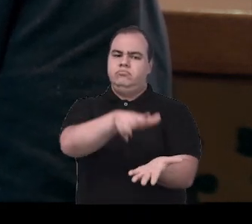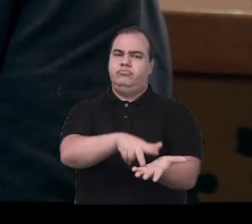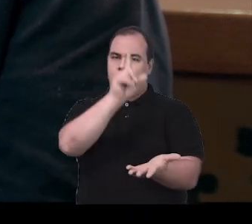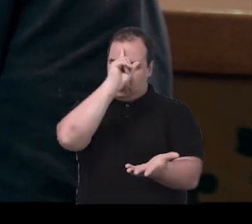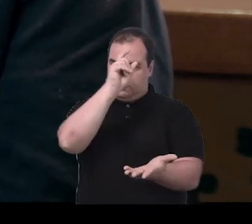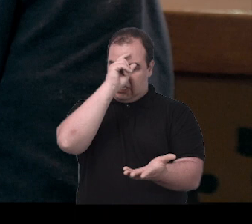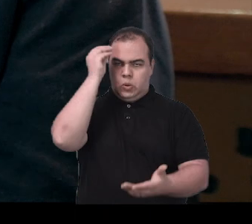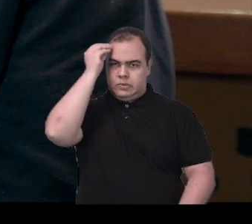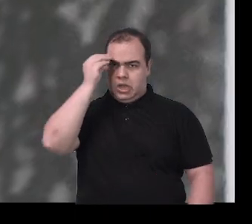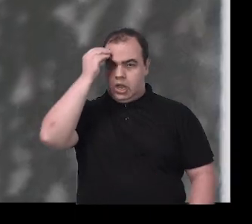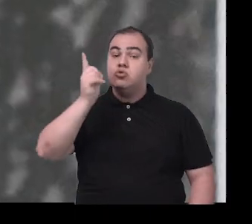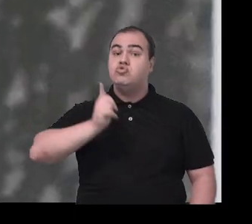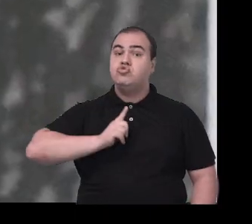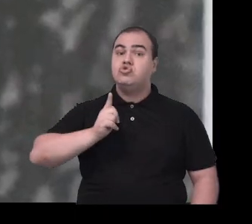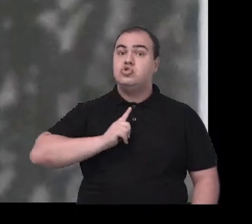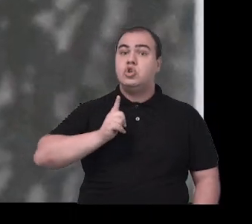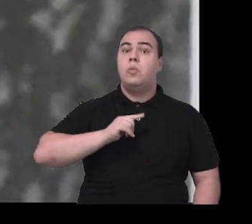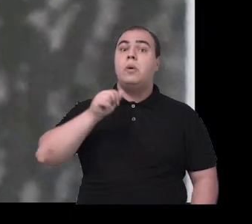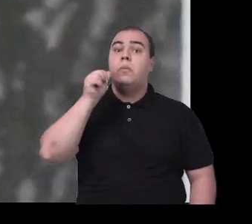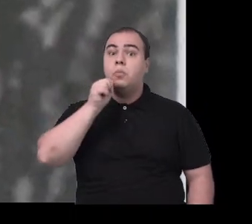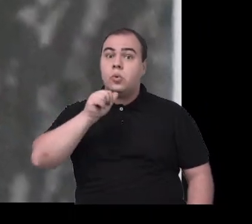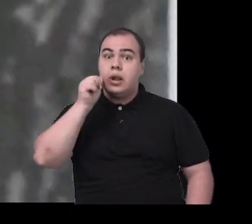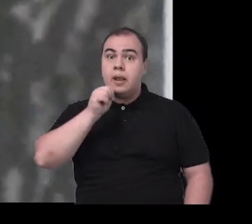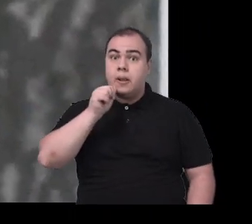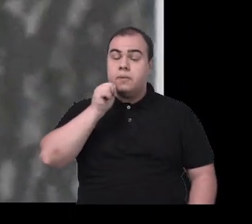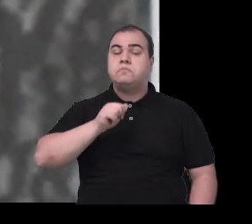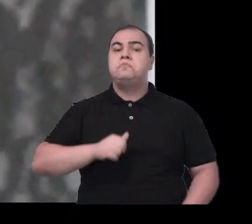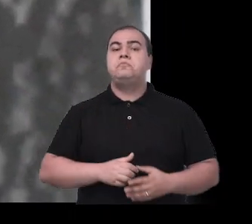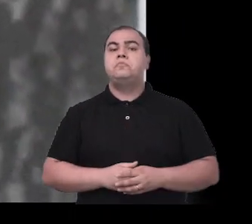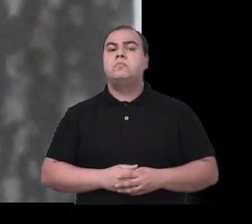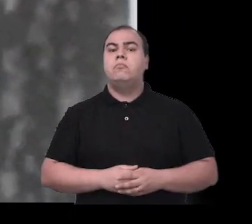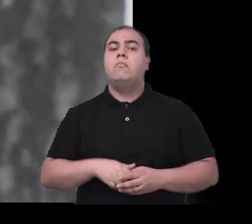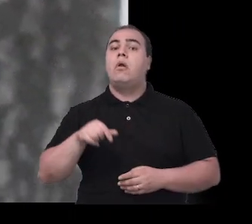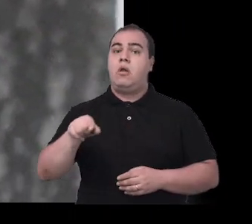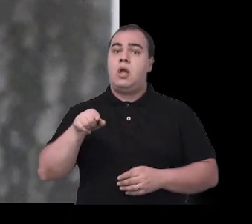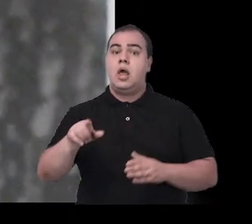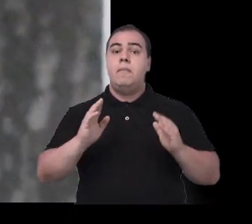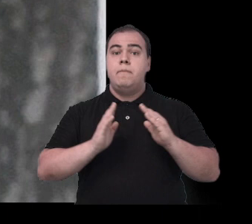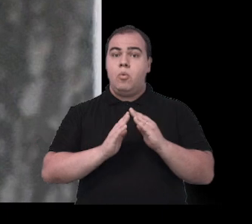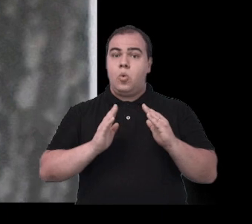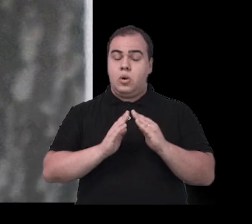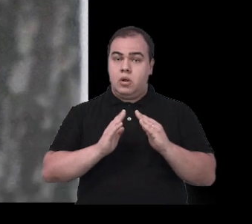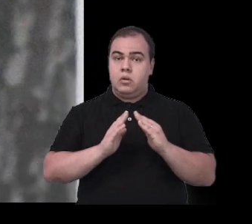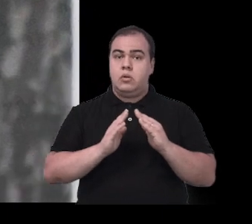num hospital psiquiátrico. Teve o caso de uma usuária que era